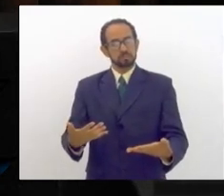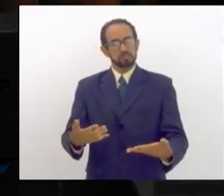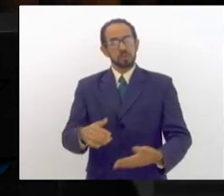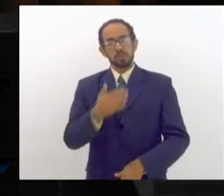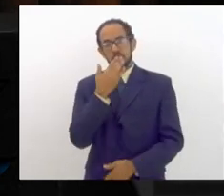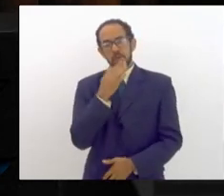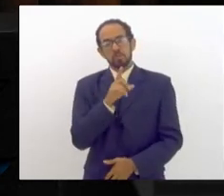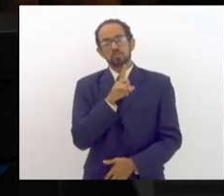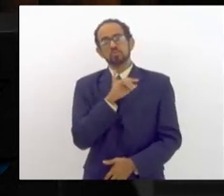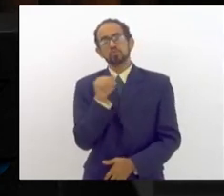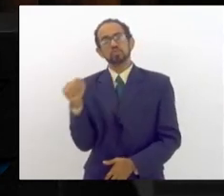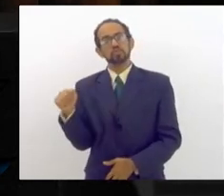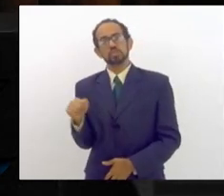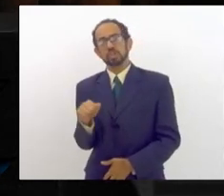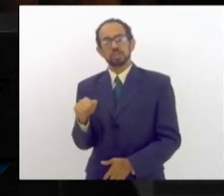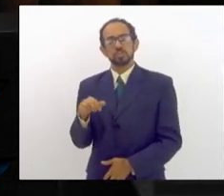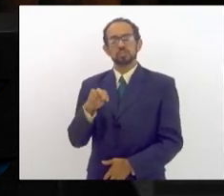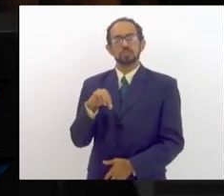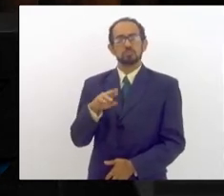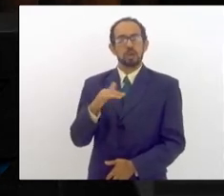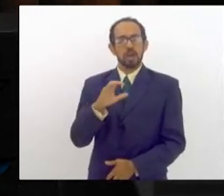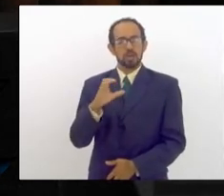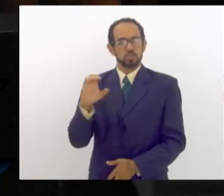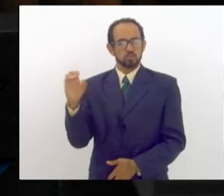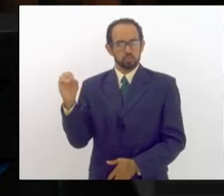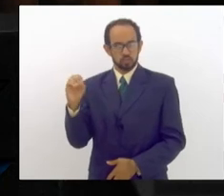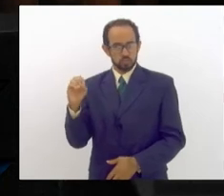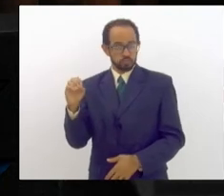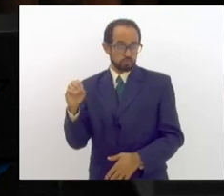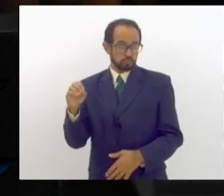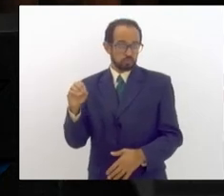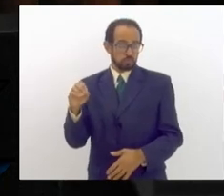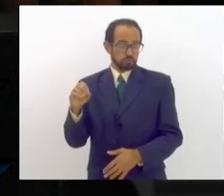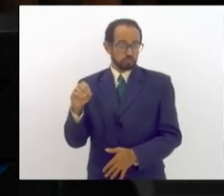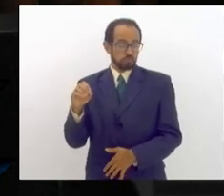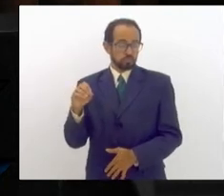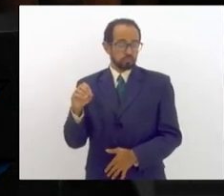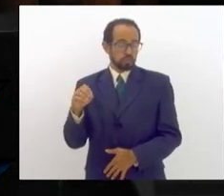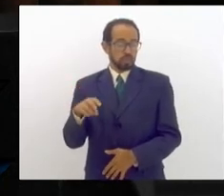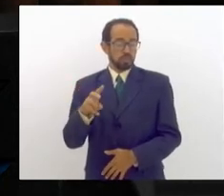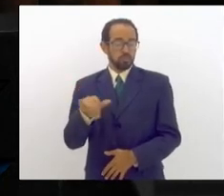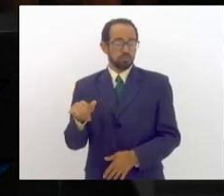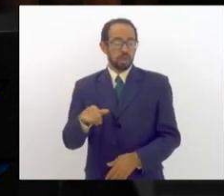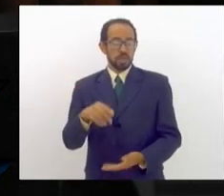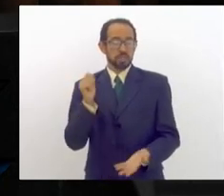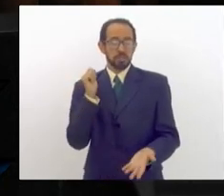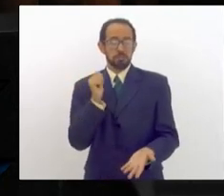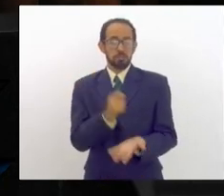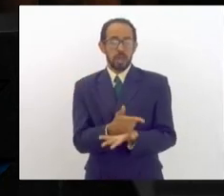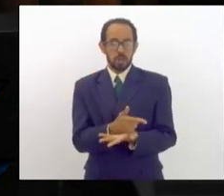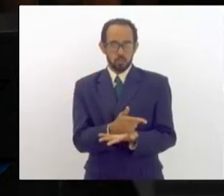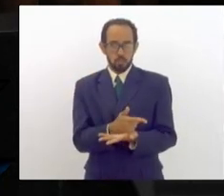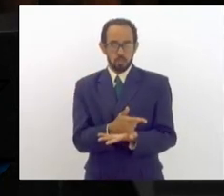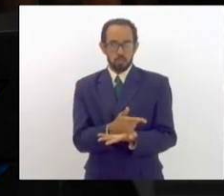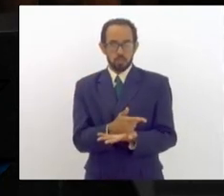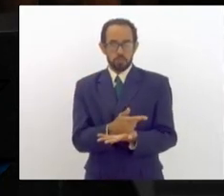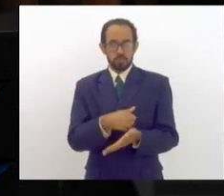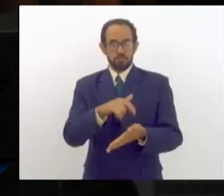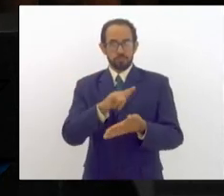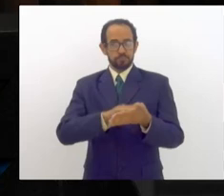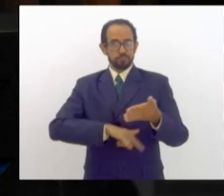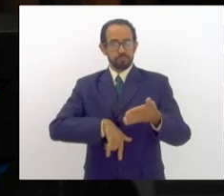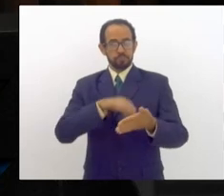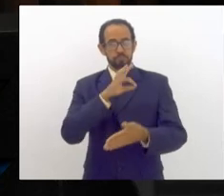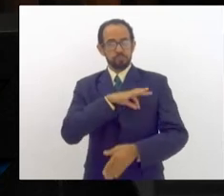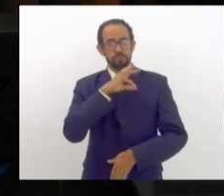agora de Março já que hoje é dia primeiro vai cair na folha o reajuste dos